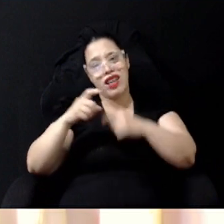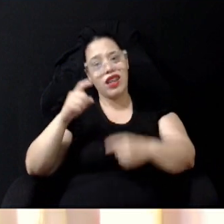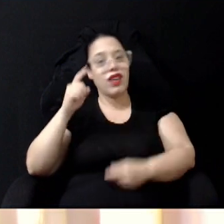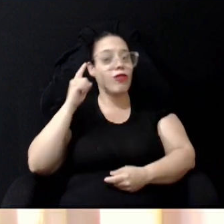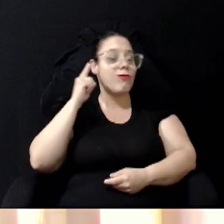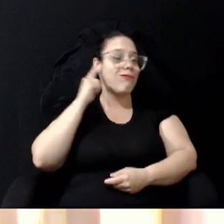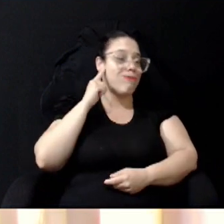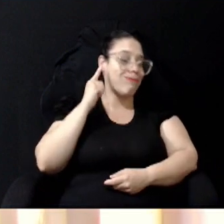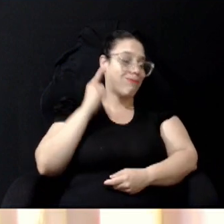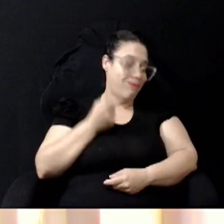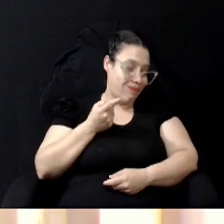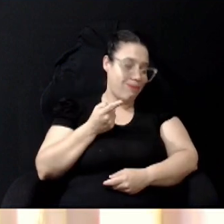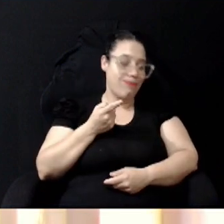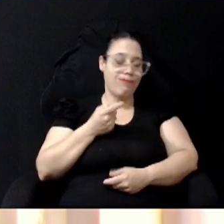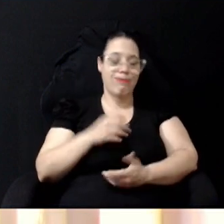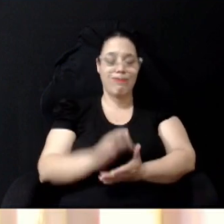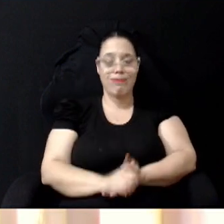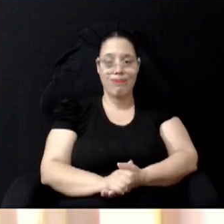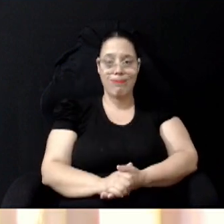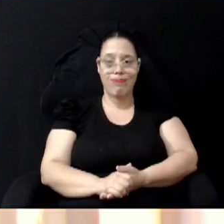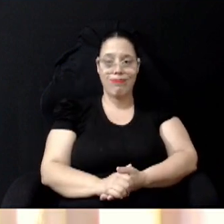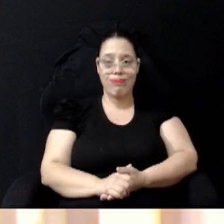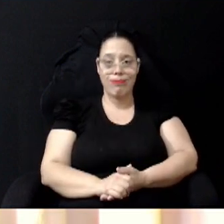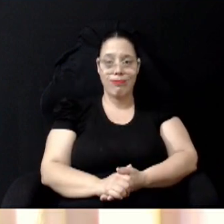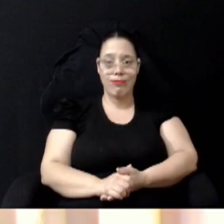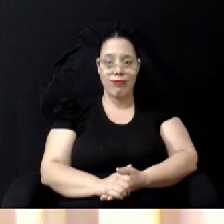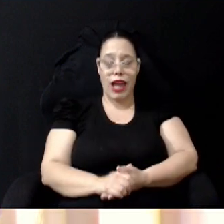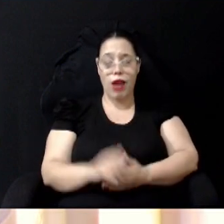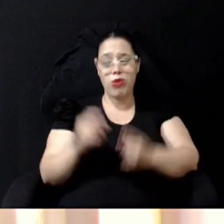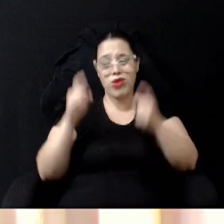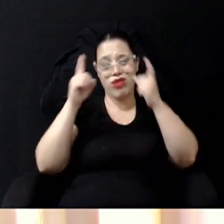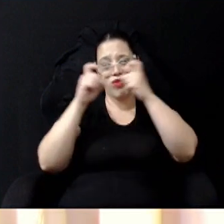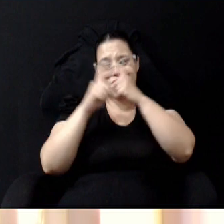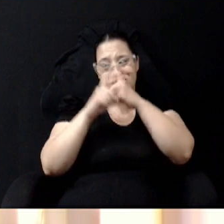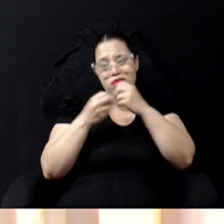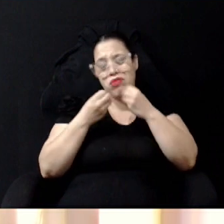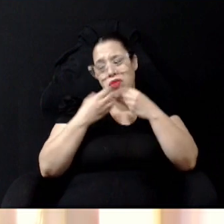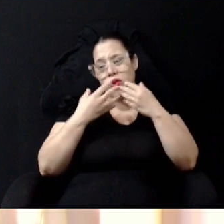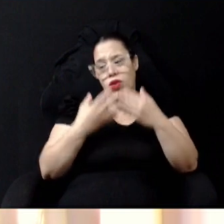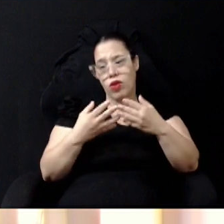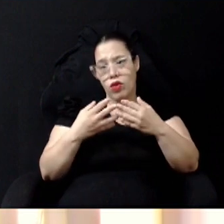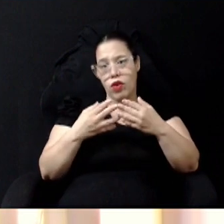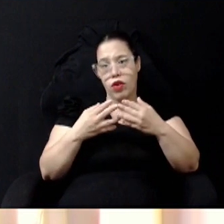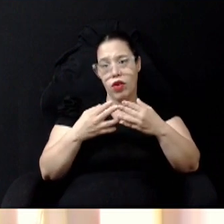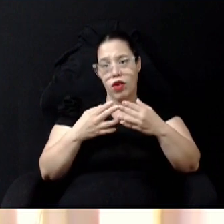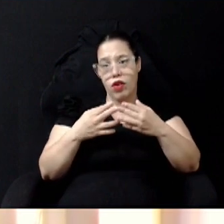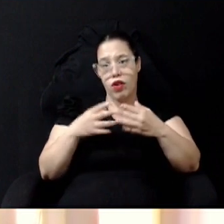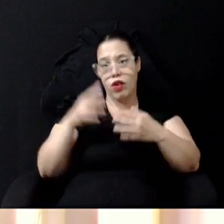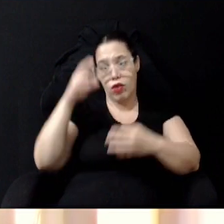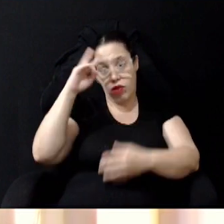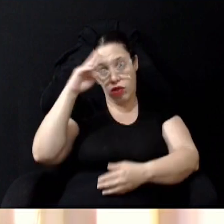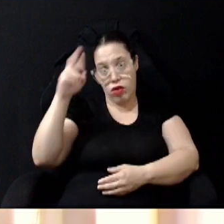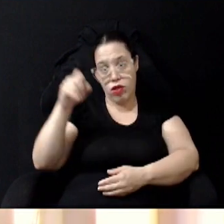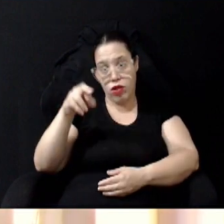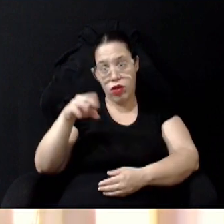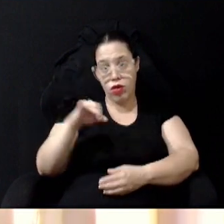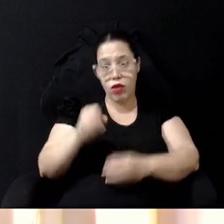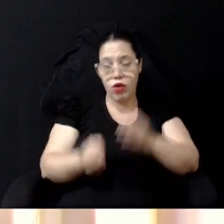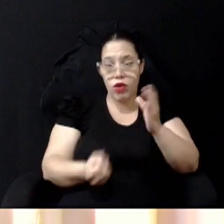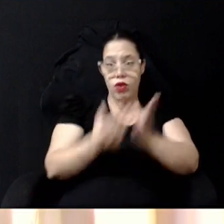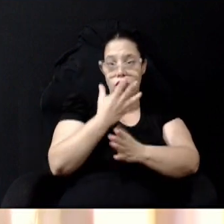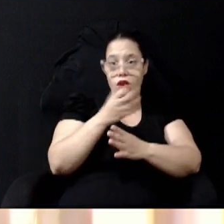porta a questão da surdez. Bom, a dona Sônia surgiu então e a